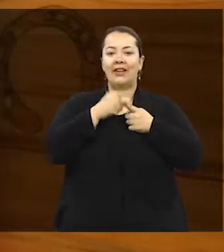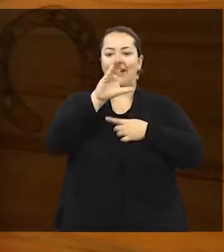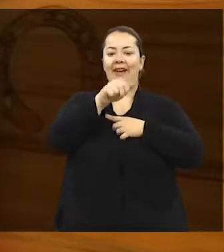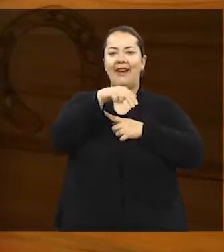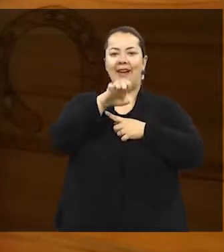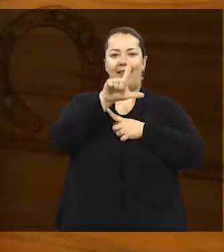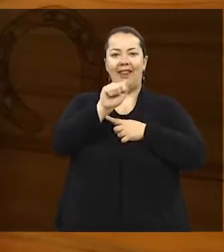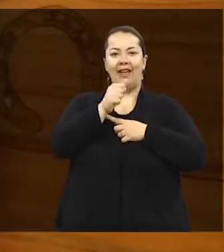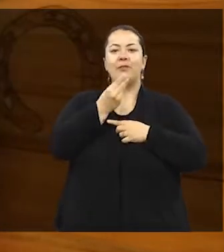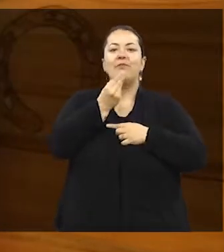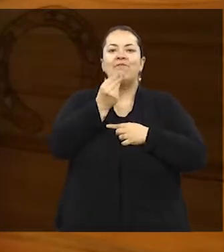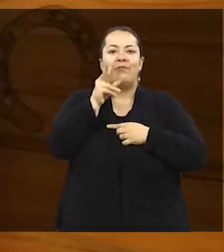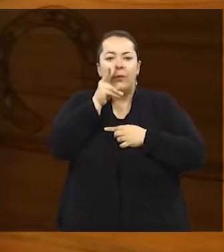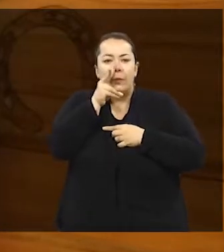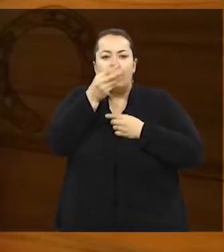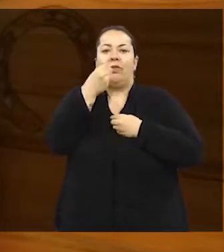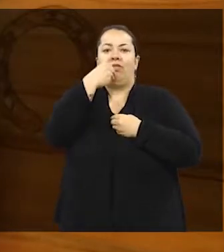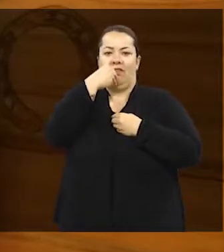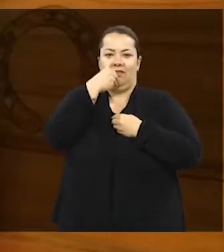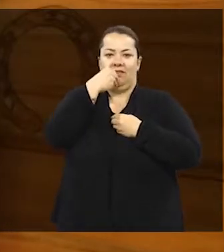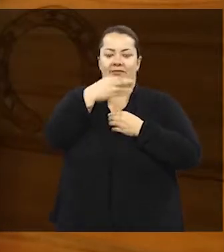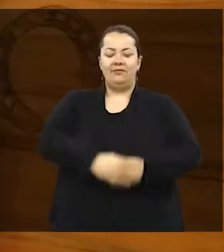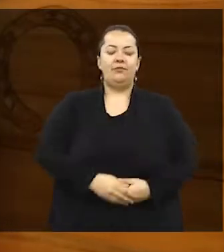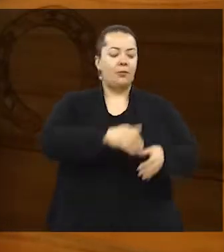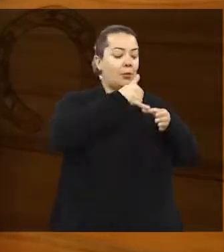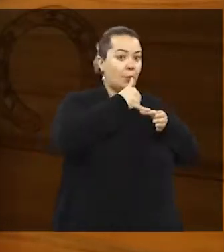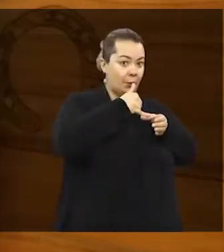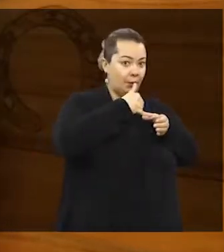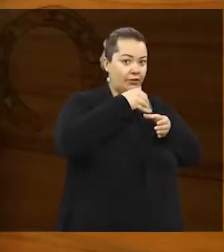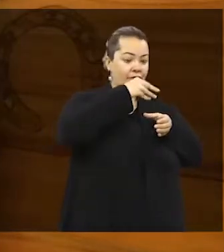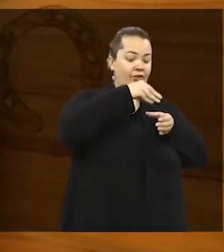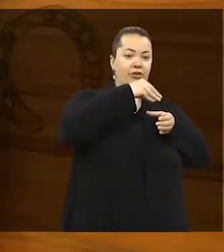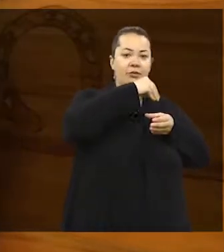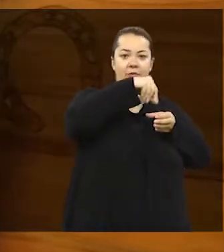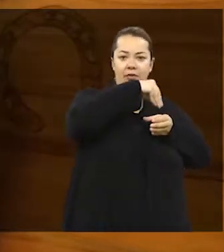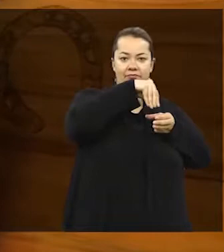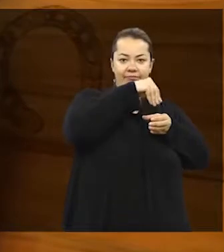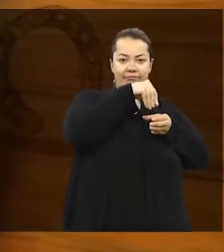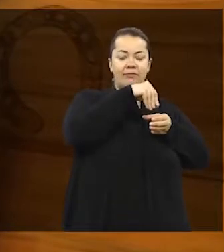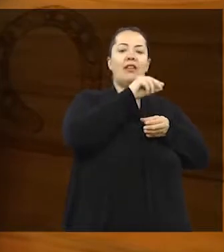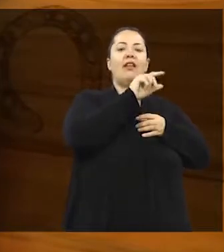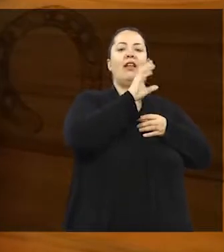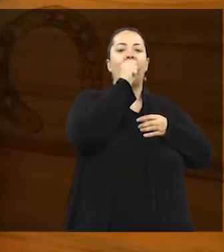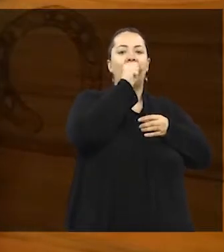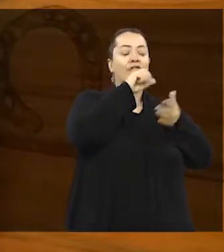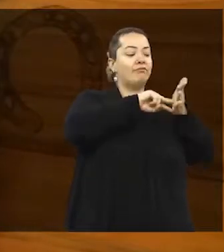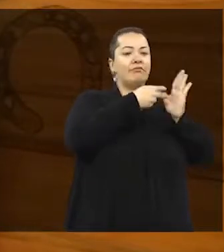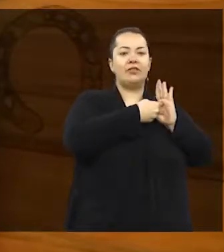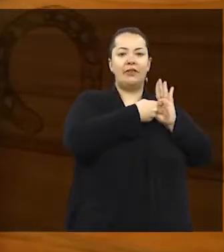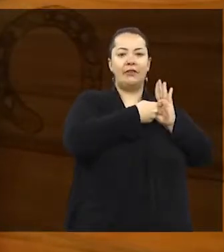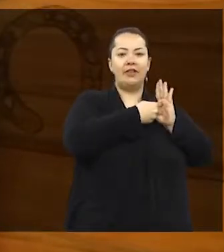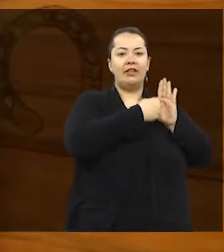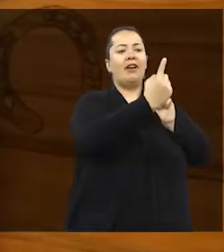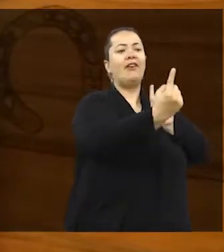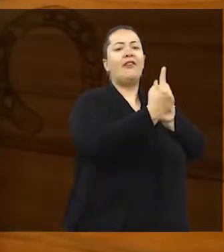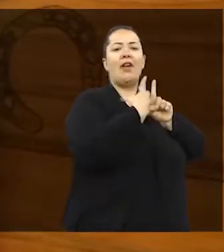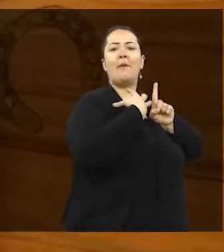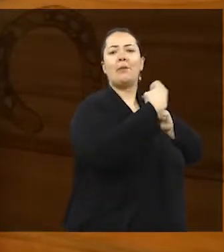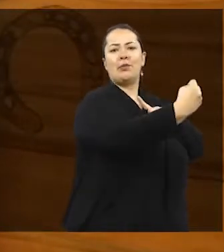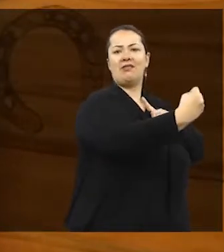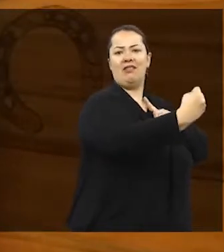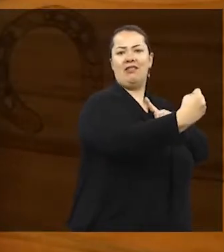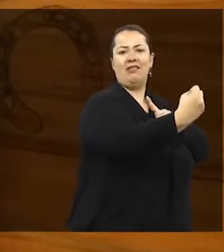com canela, só penso em ti, porque a canela fica com o gostinho na boca. Já o mate com